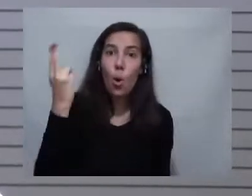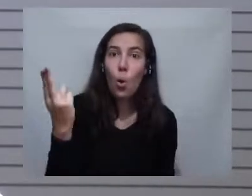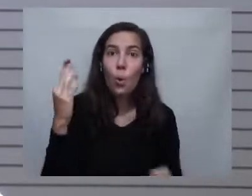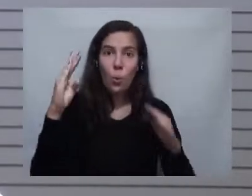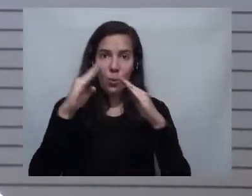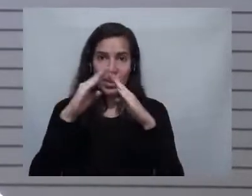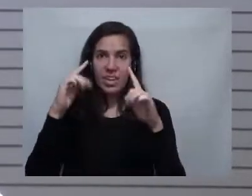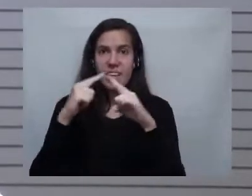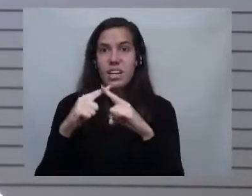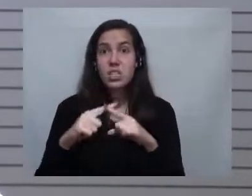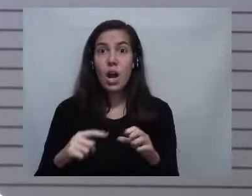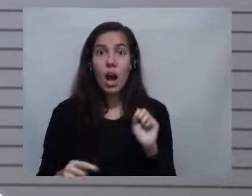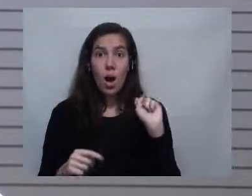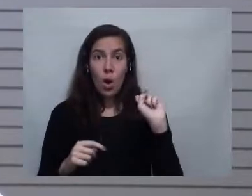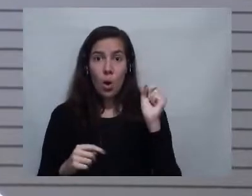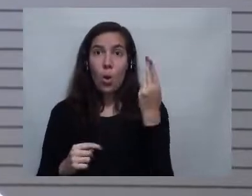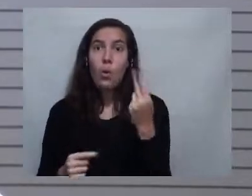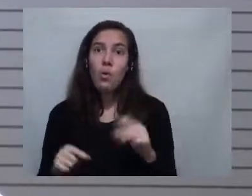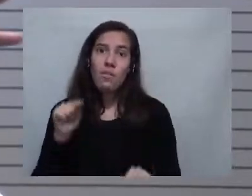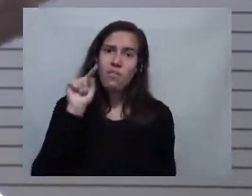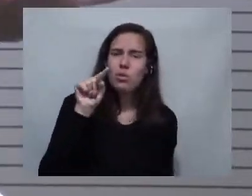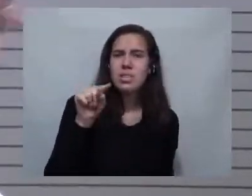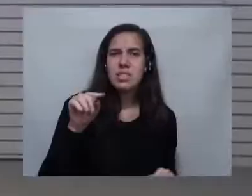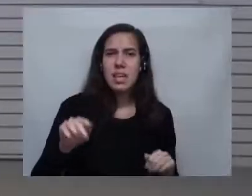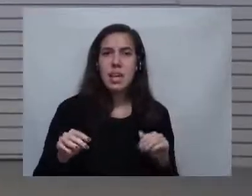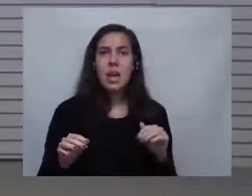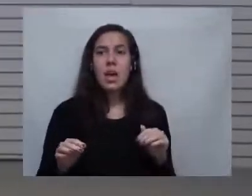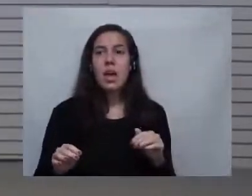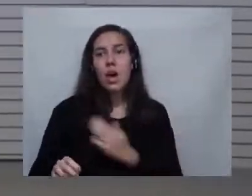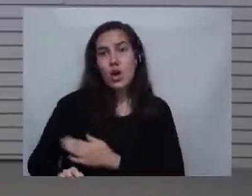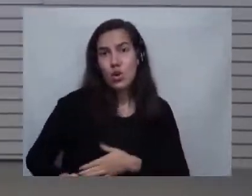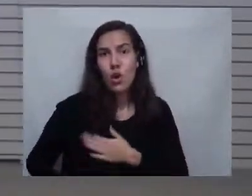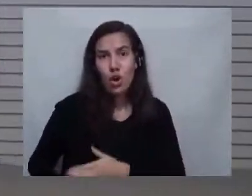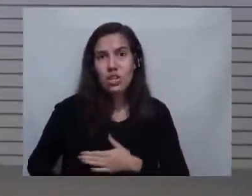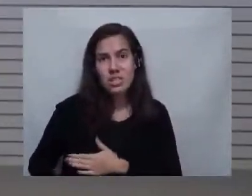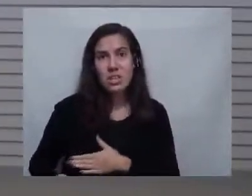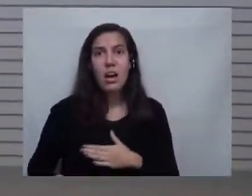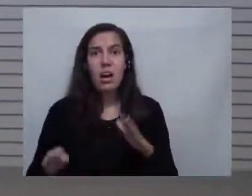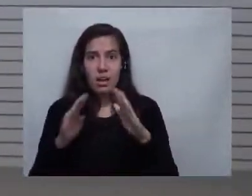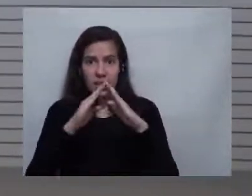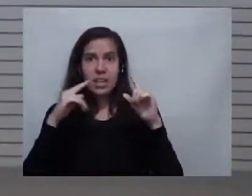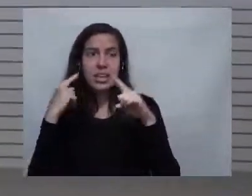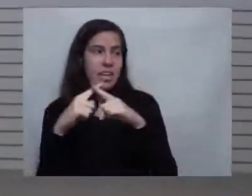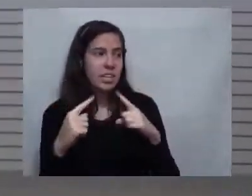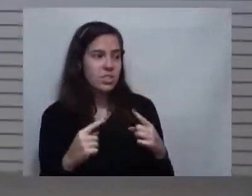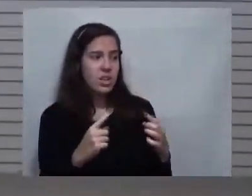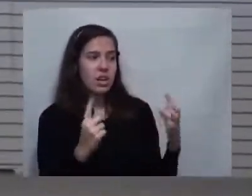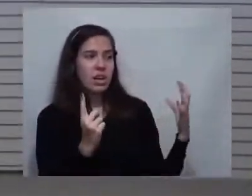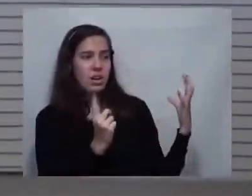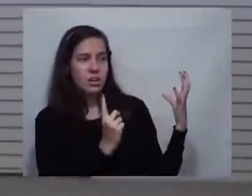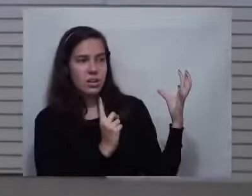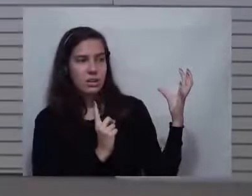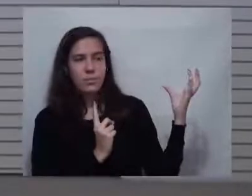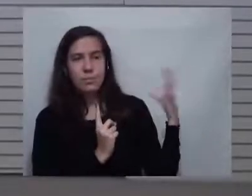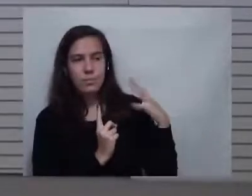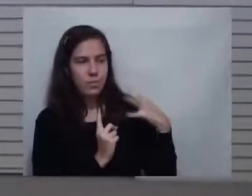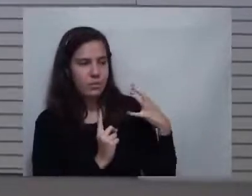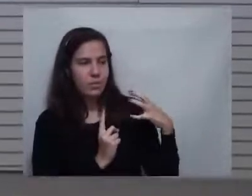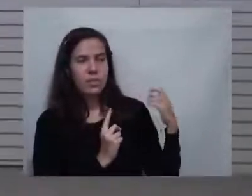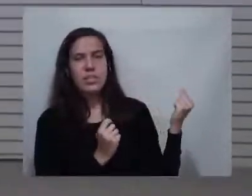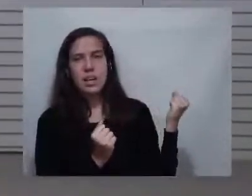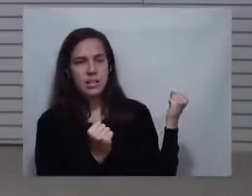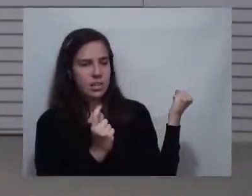e eu gosto da igreja eu adaptei é o cristianismo que o povo é bacana eu vou à igreja para ver se eu arrumo alguém para